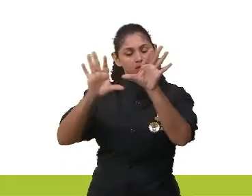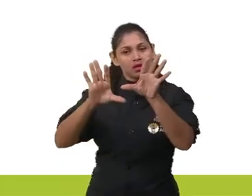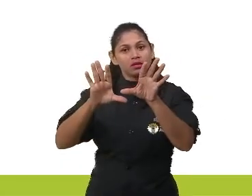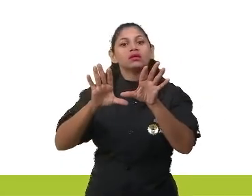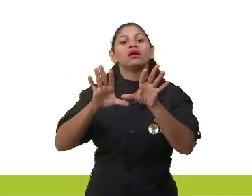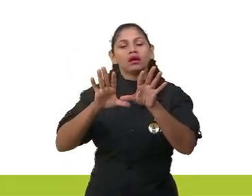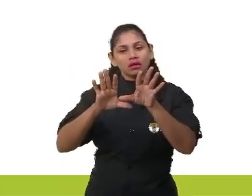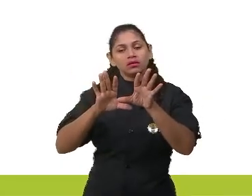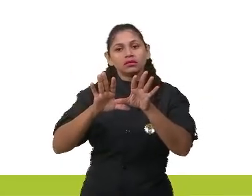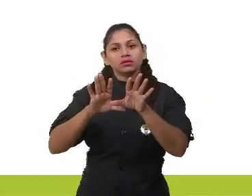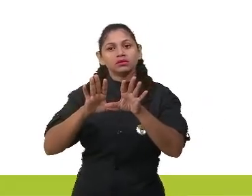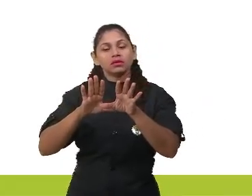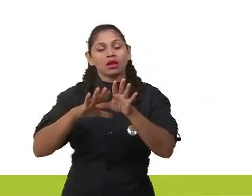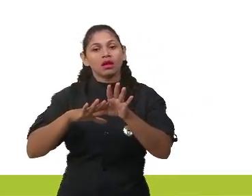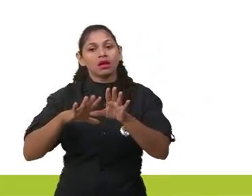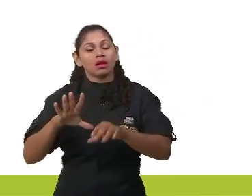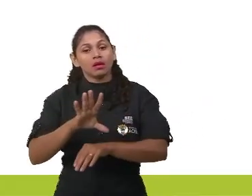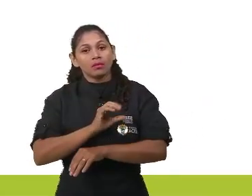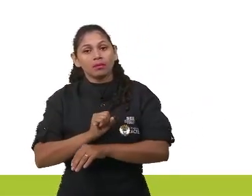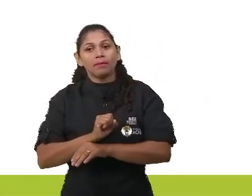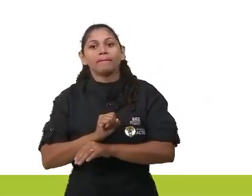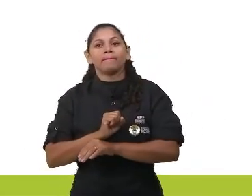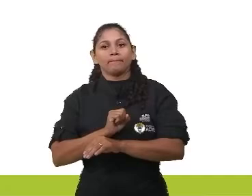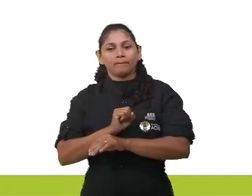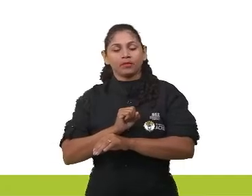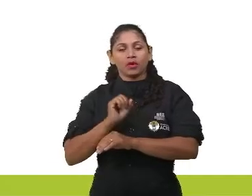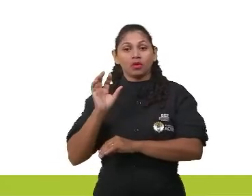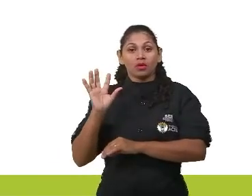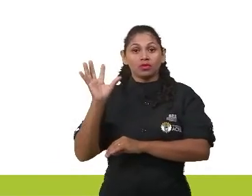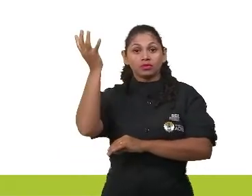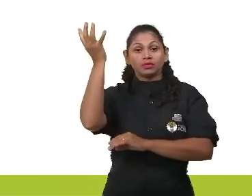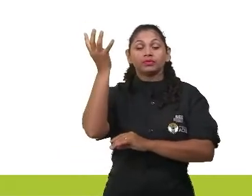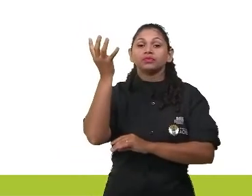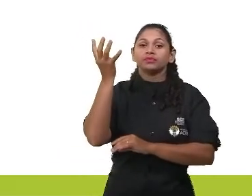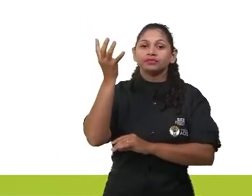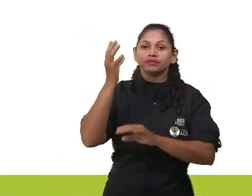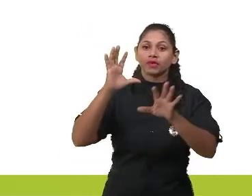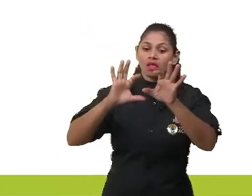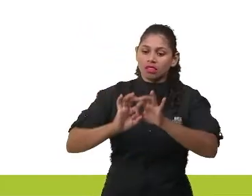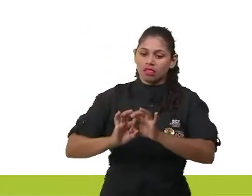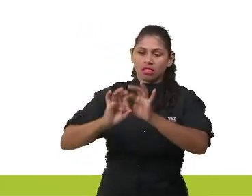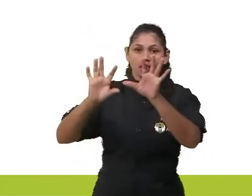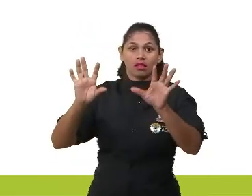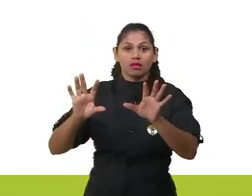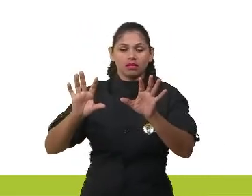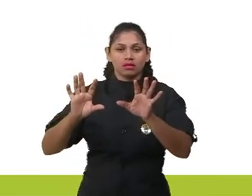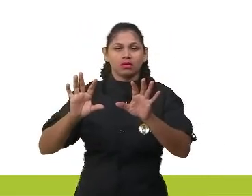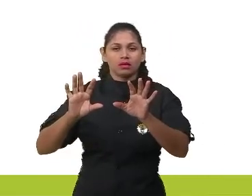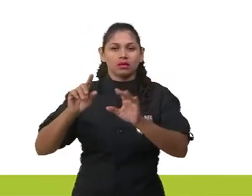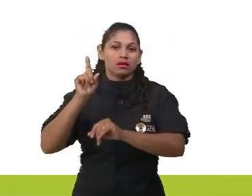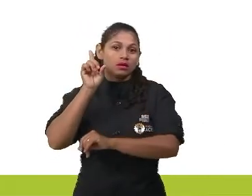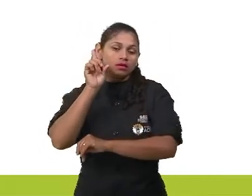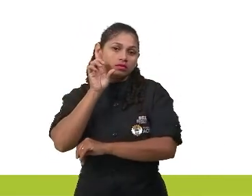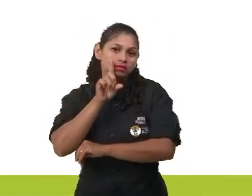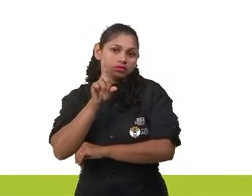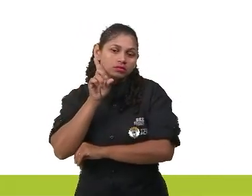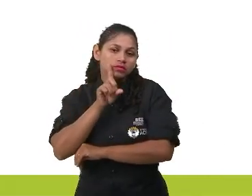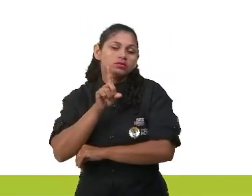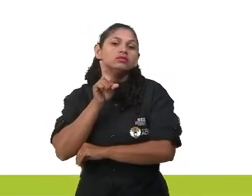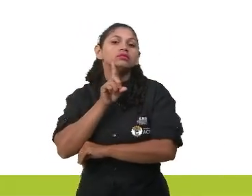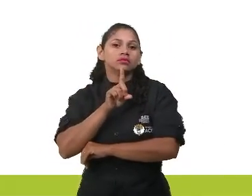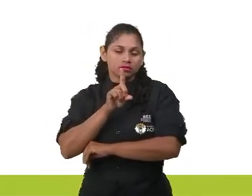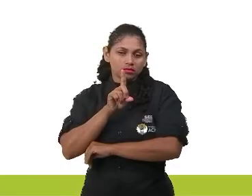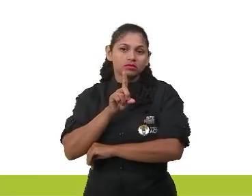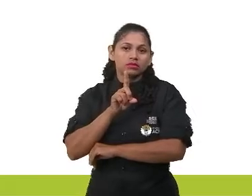princípios iluministas. Outro acontecimento muito importante foi a independência dos Estados Unidos. O processo de independência foi quando os Estados